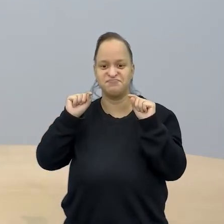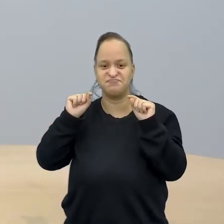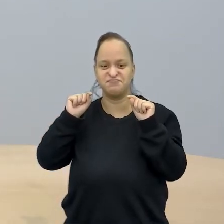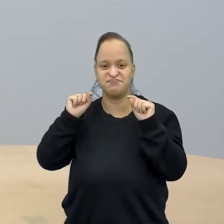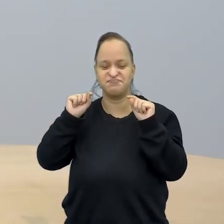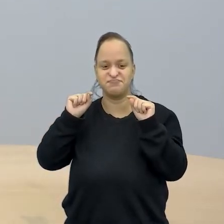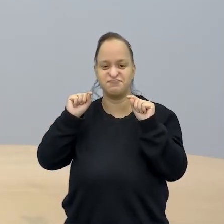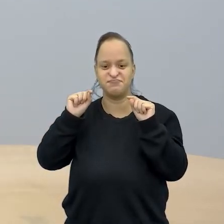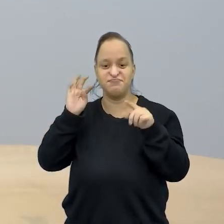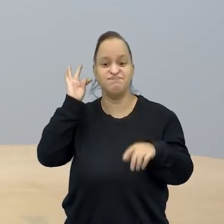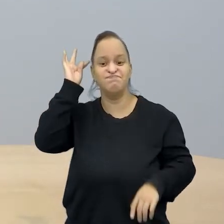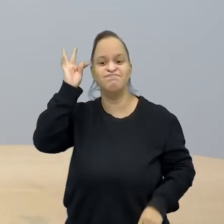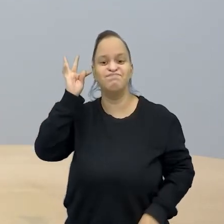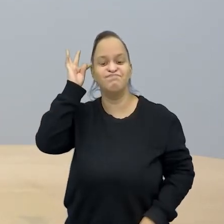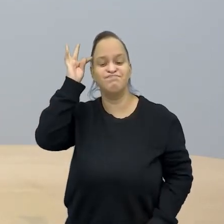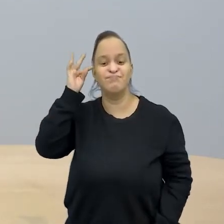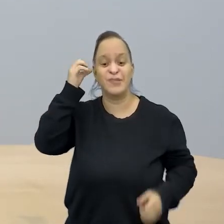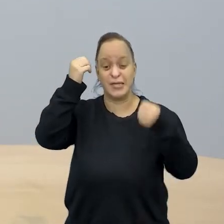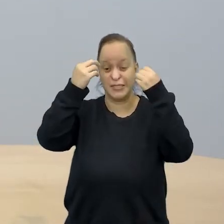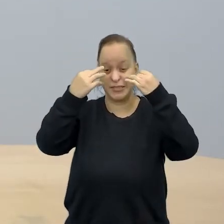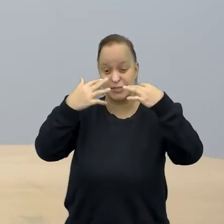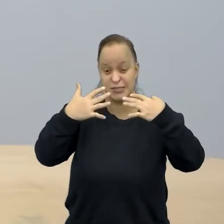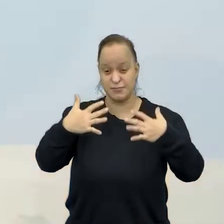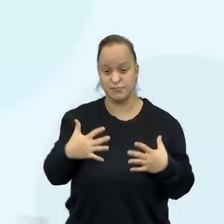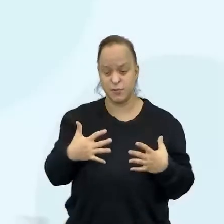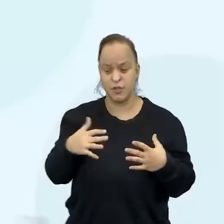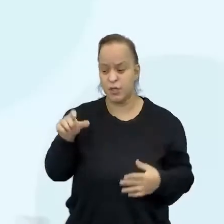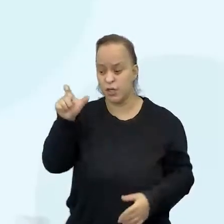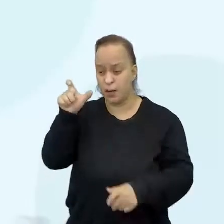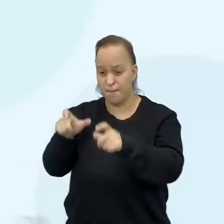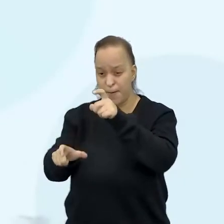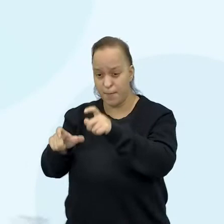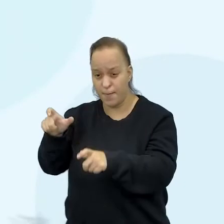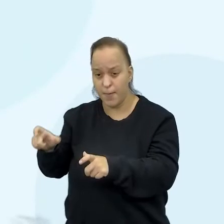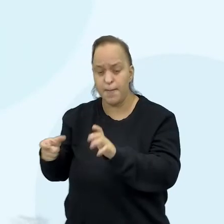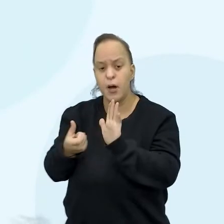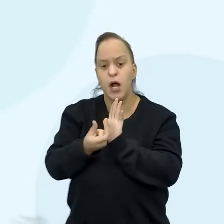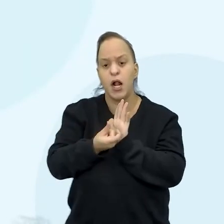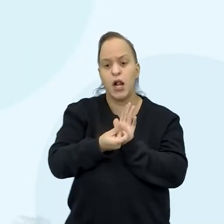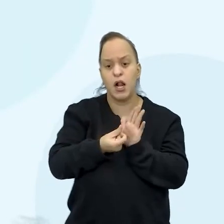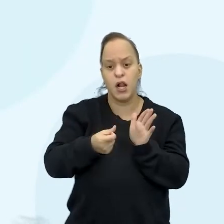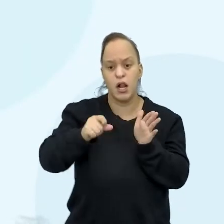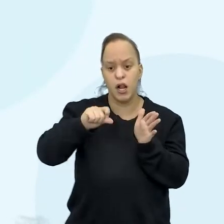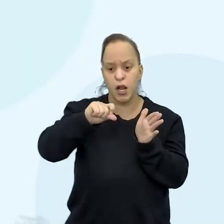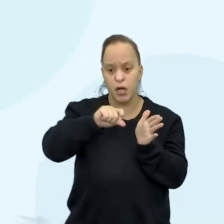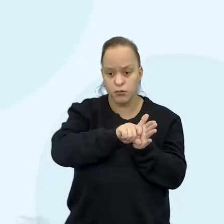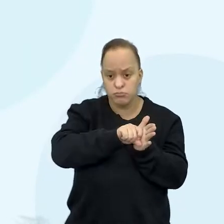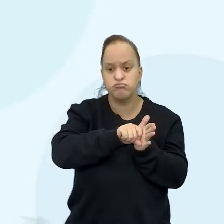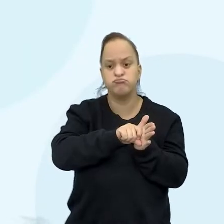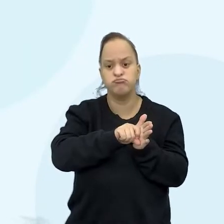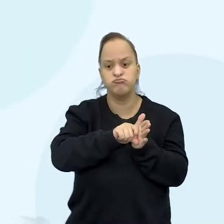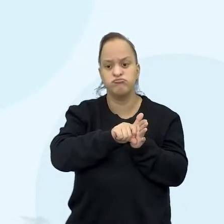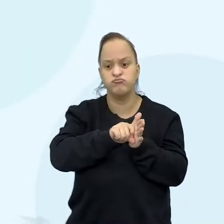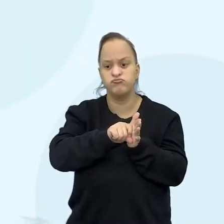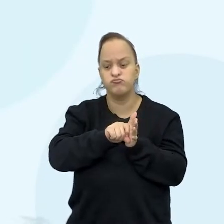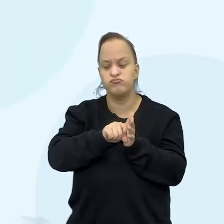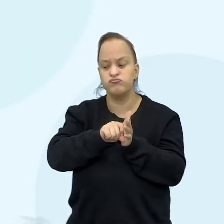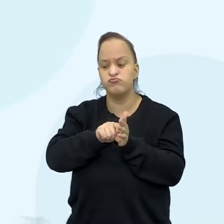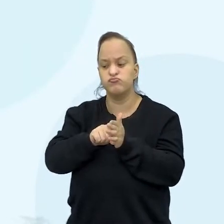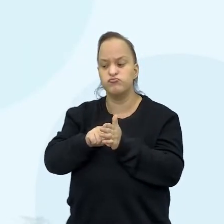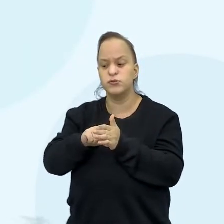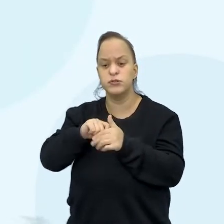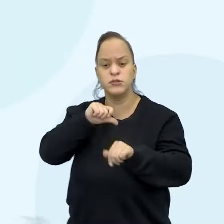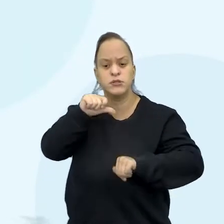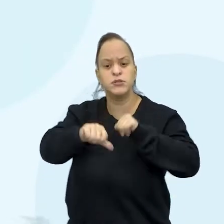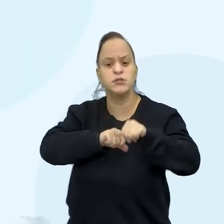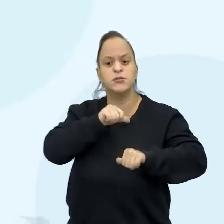a requalificar esses indivíduos criminosos por dois lados. De um lado,